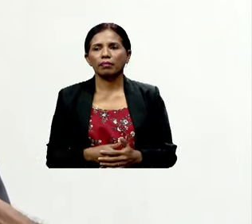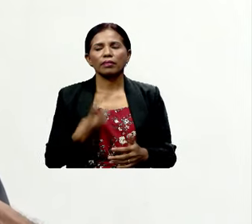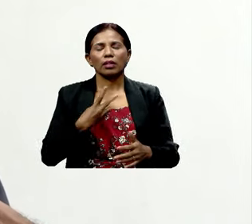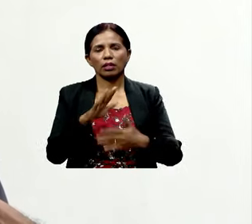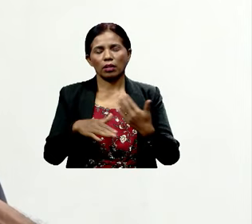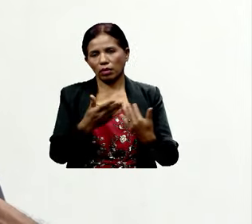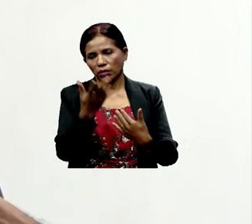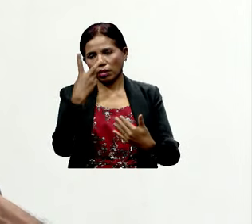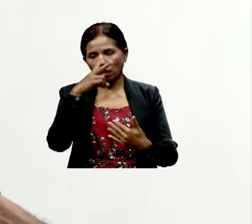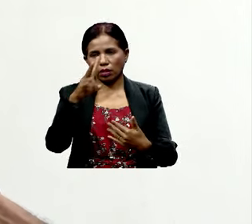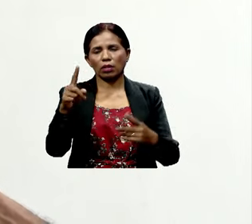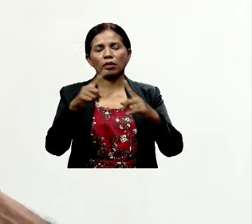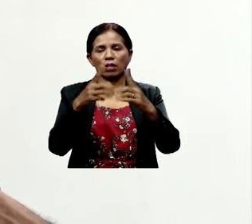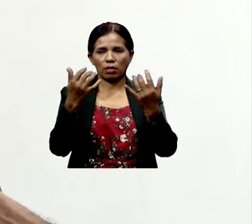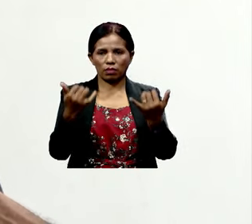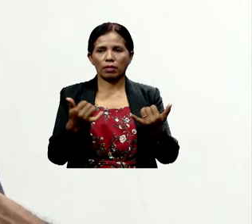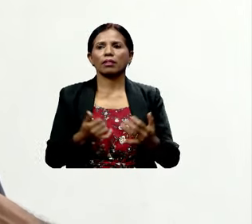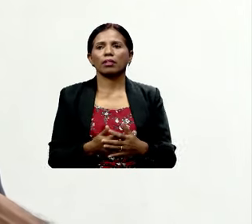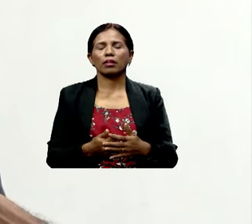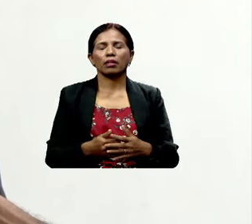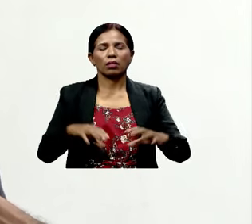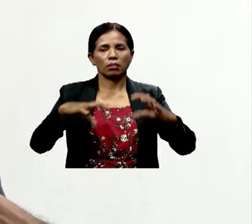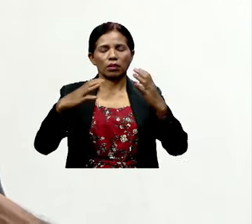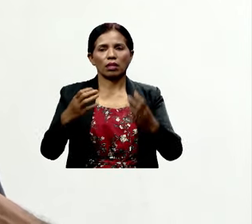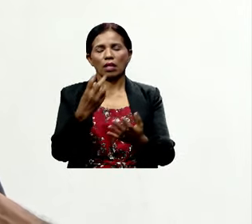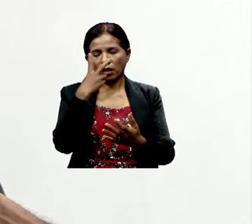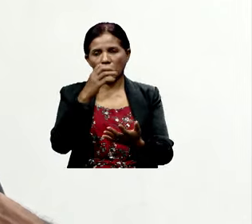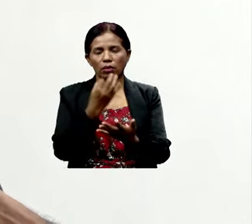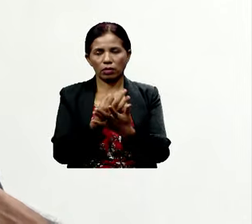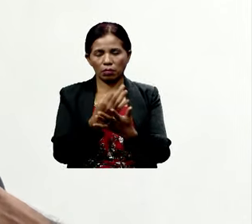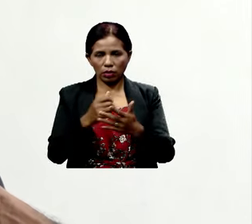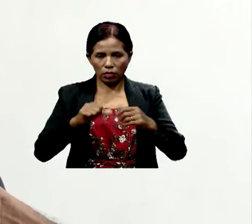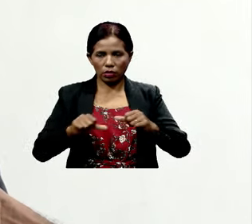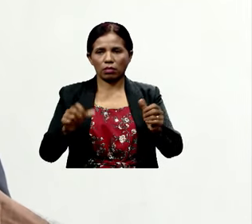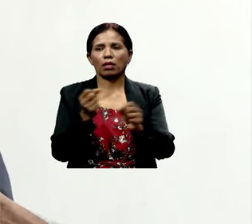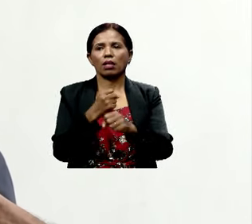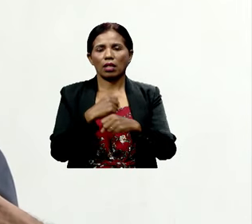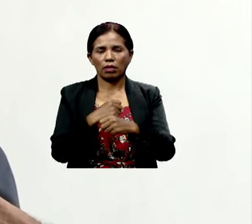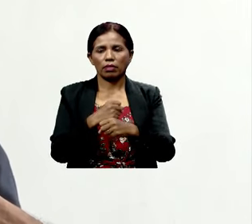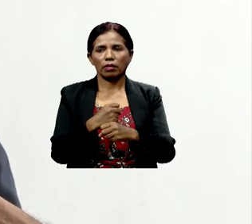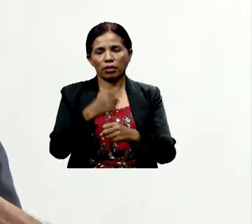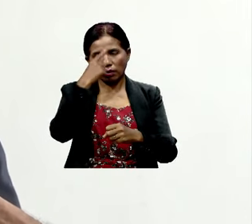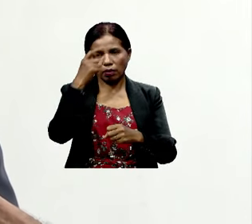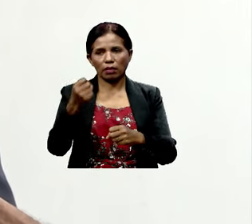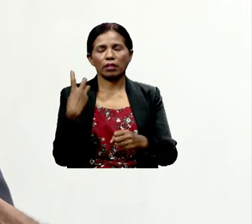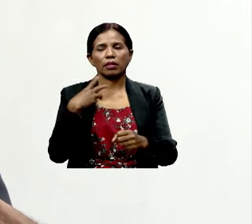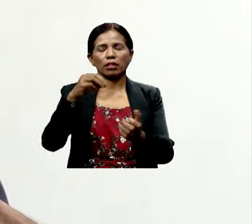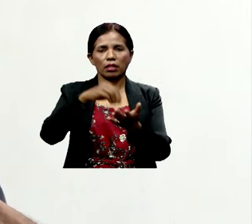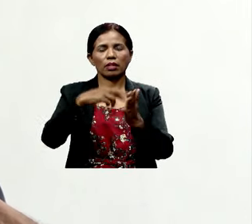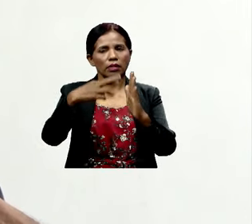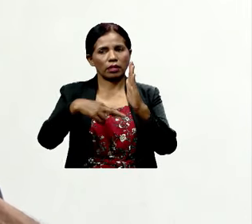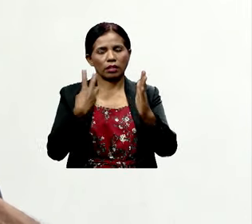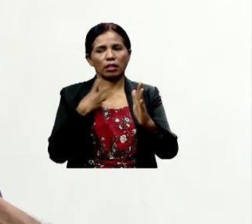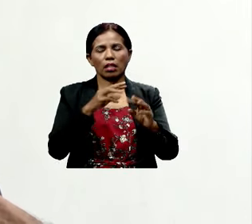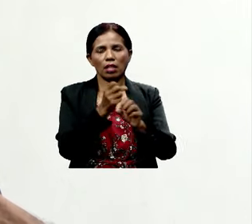cera acompanha de todo o enrasic mas comitê revisão orçamento se continua halo também está ajusta regras balo e tal